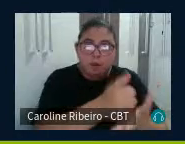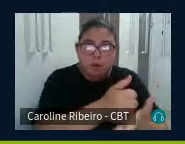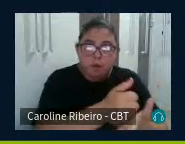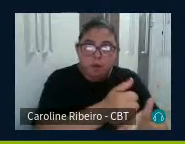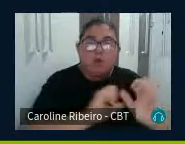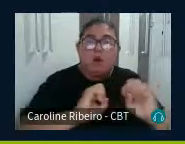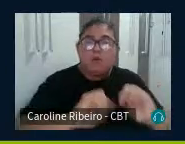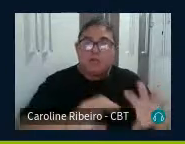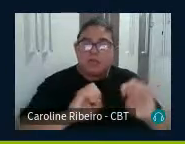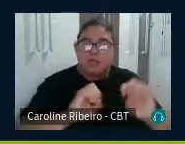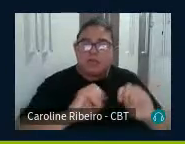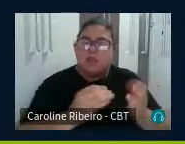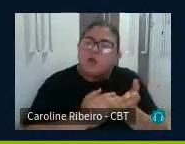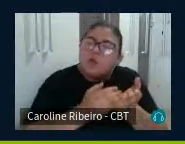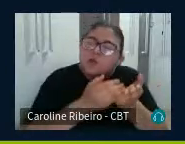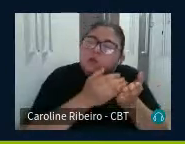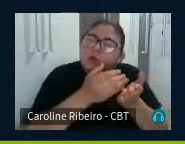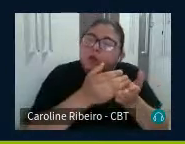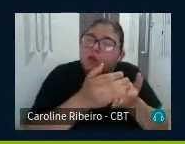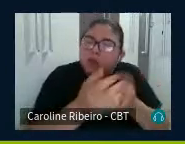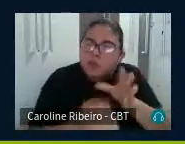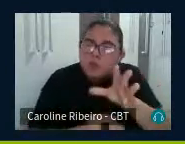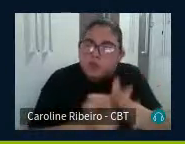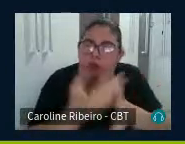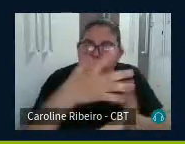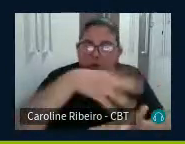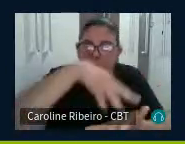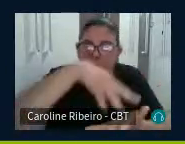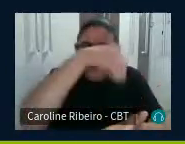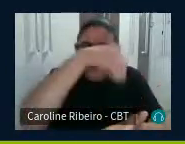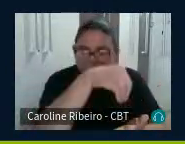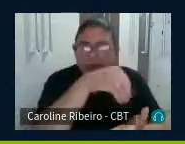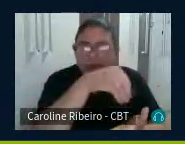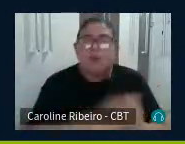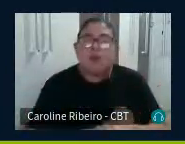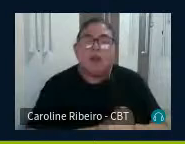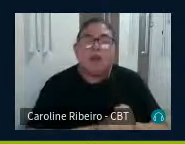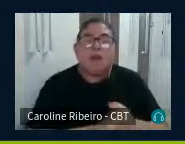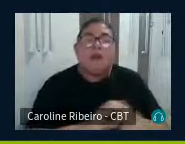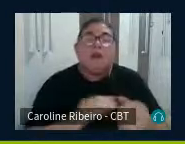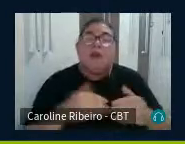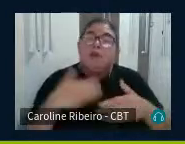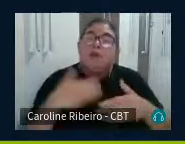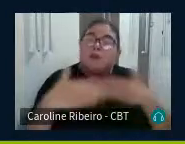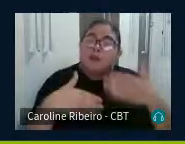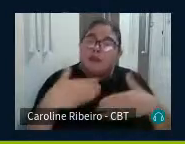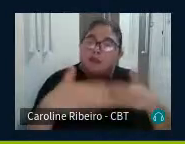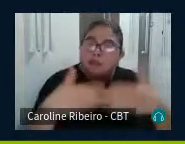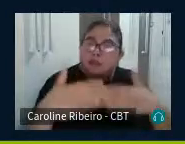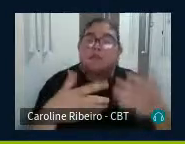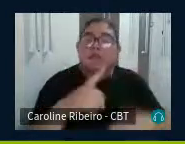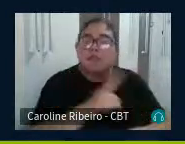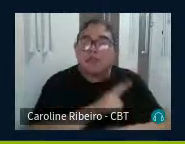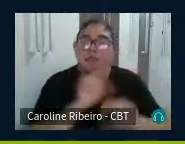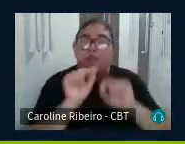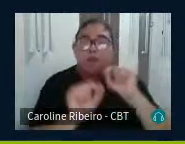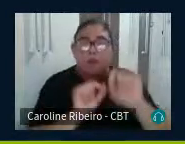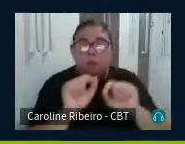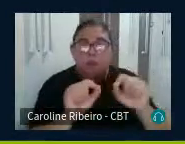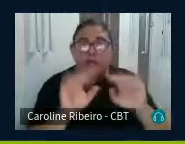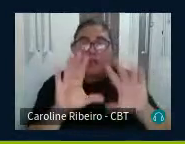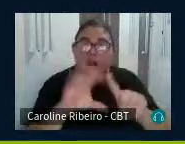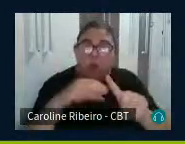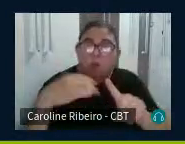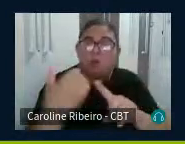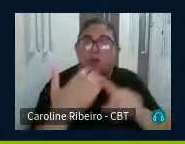era o início da implantação, né? À medida que ele foi evoluindo, toda a comunidade escolar